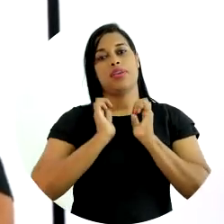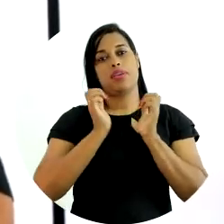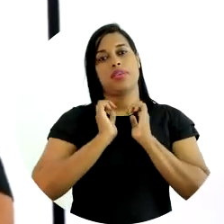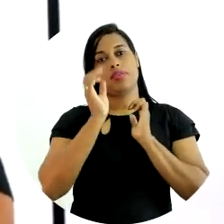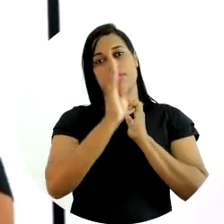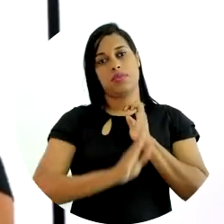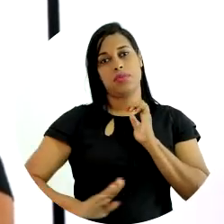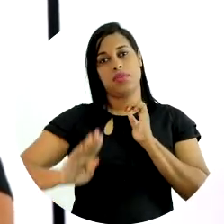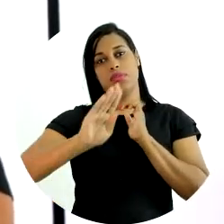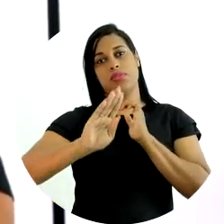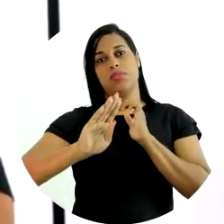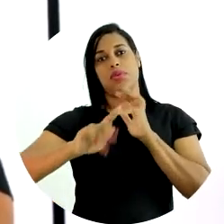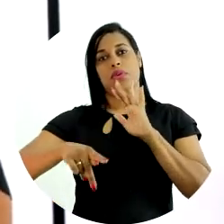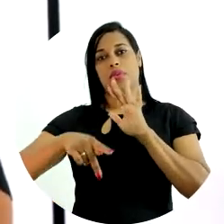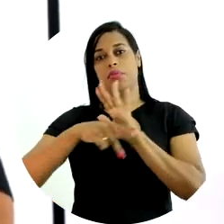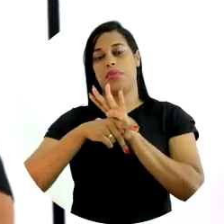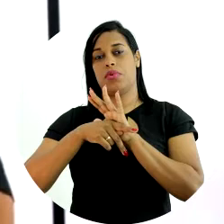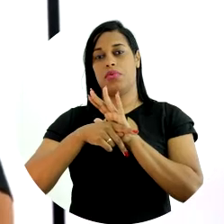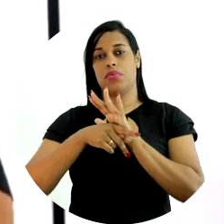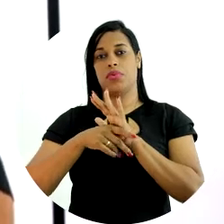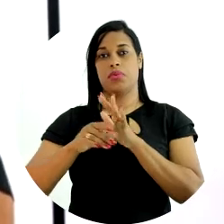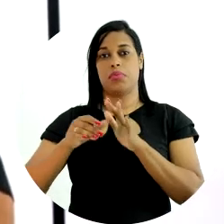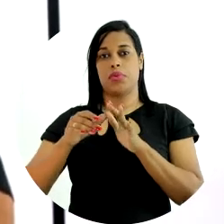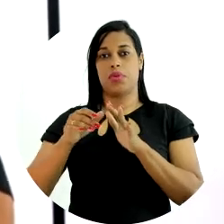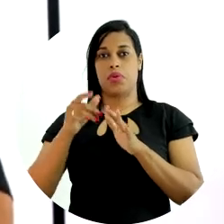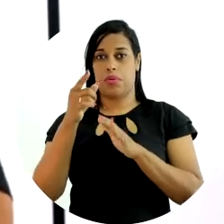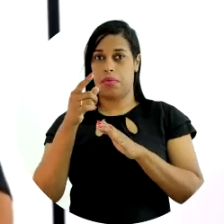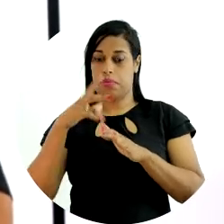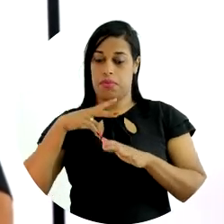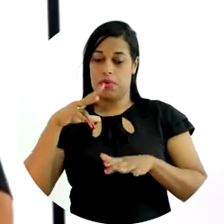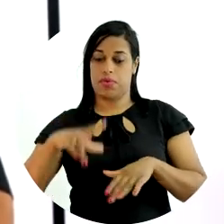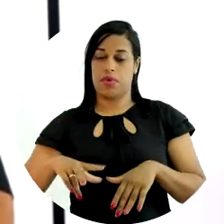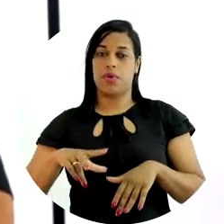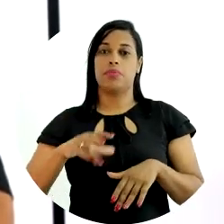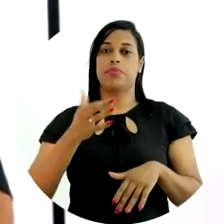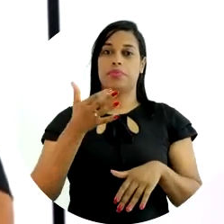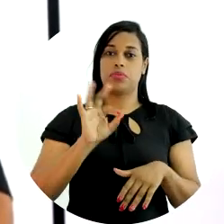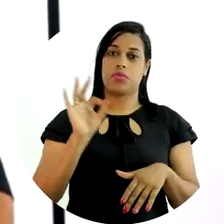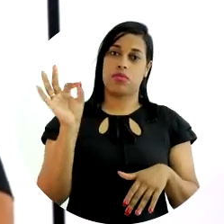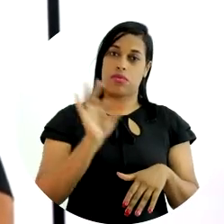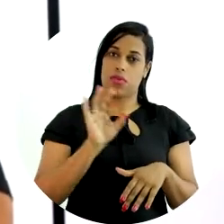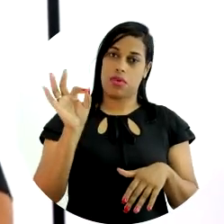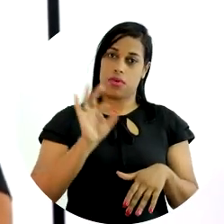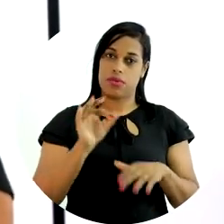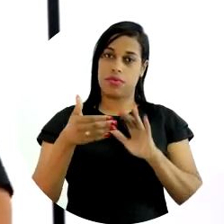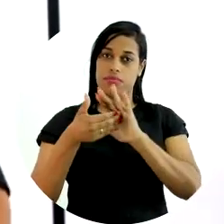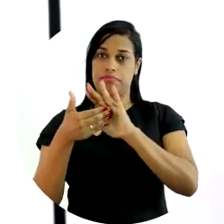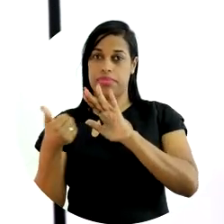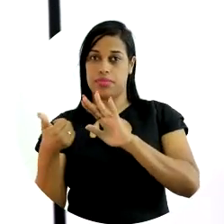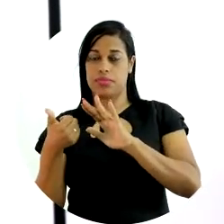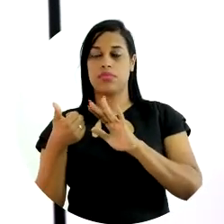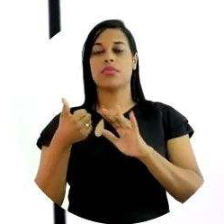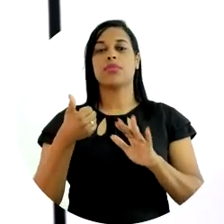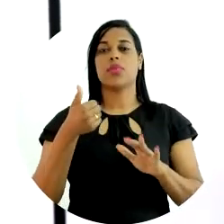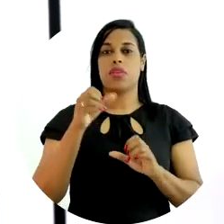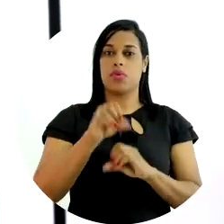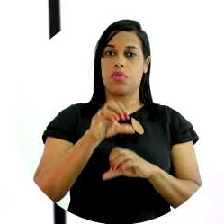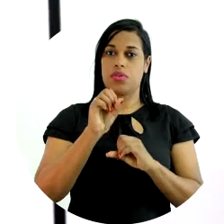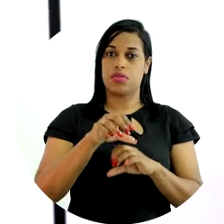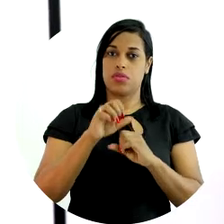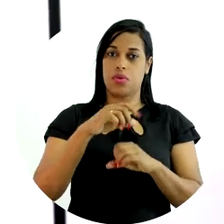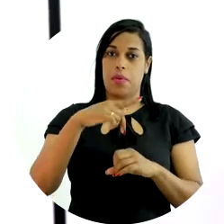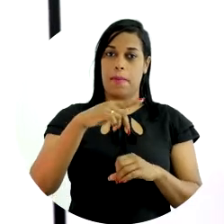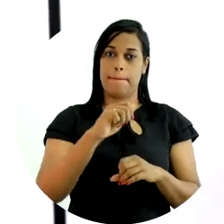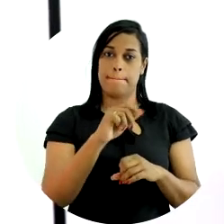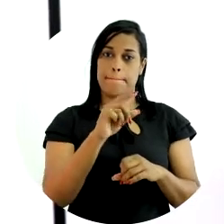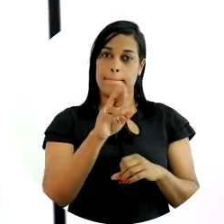à coroa portuguesa, e desse imposto, dessa redízimo, seria tirado 10% para o financiamento da educação. O padre Manuel da